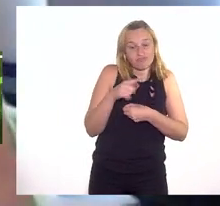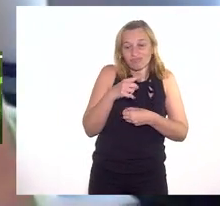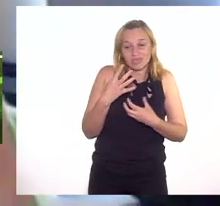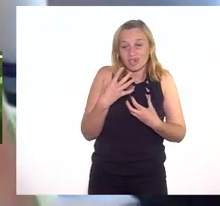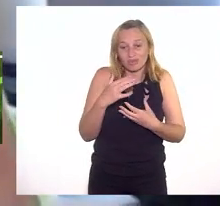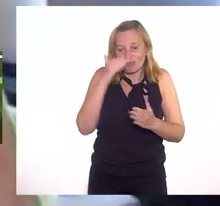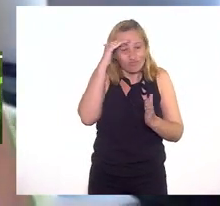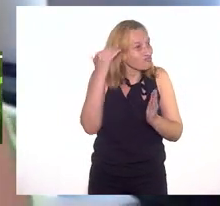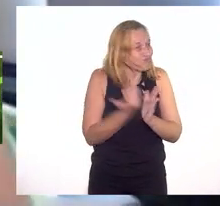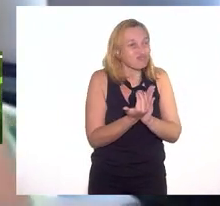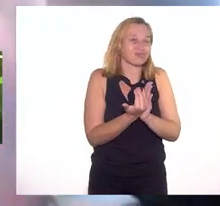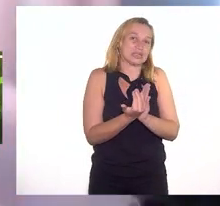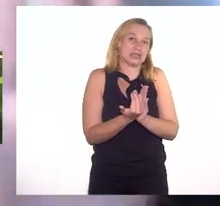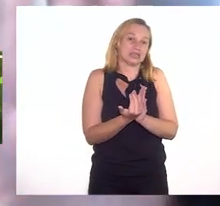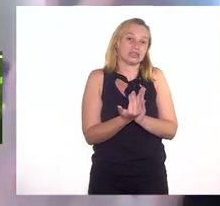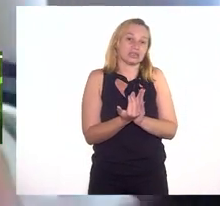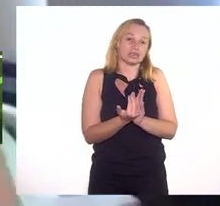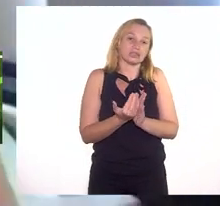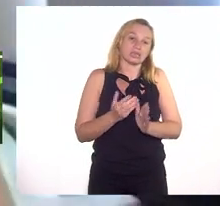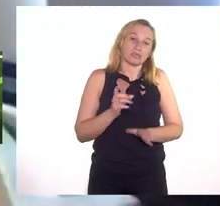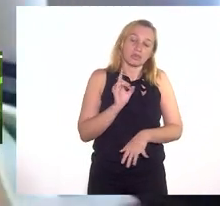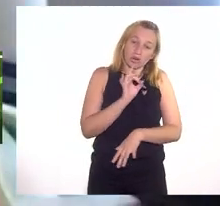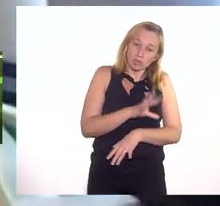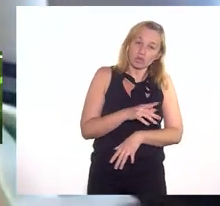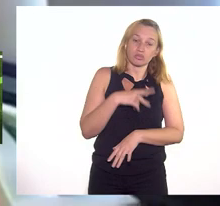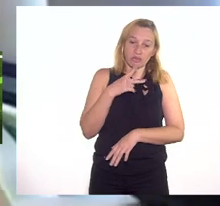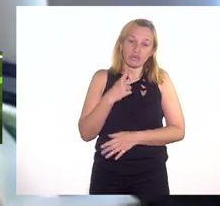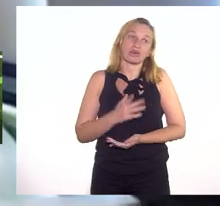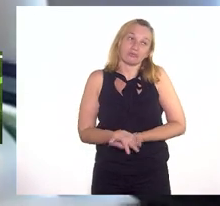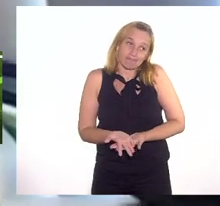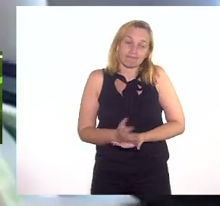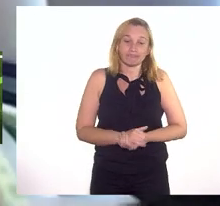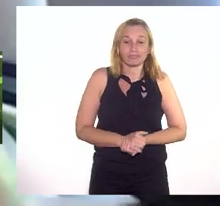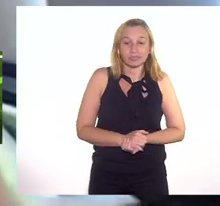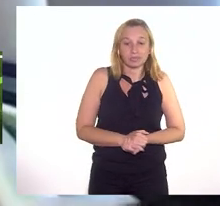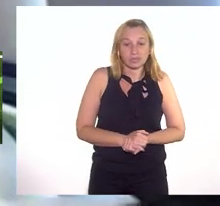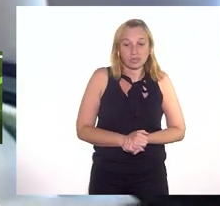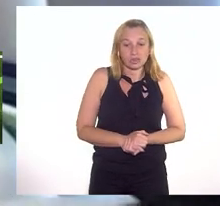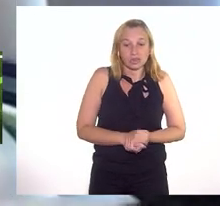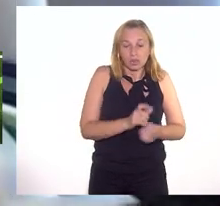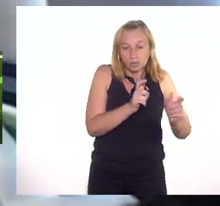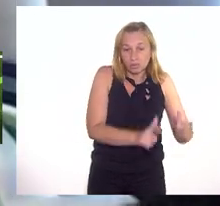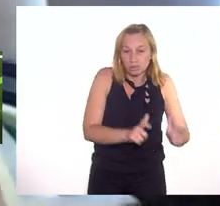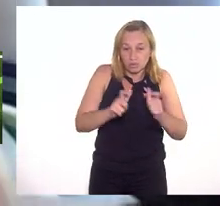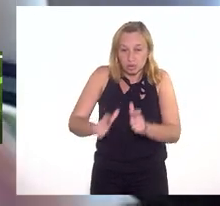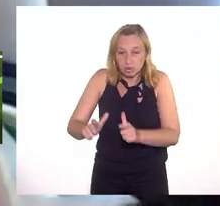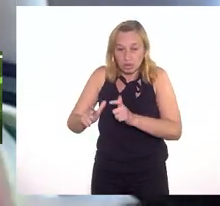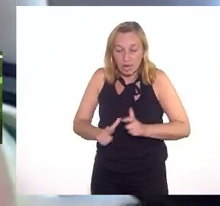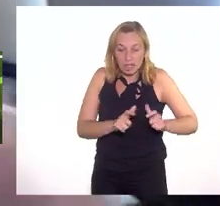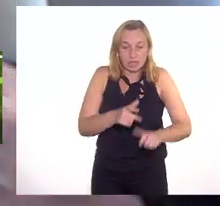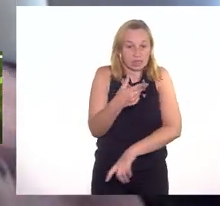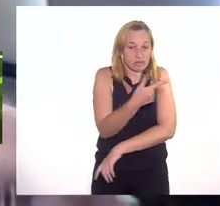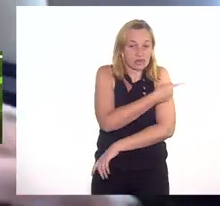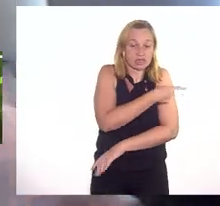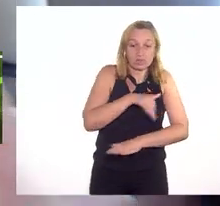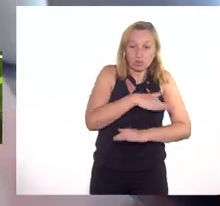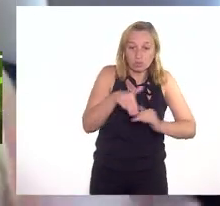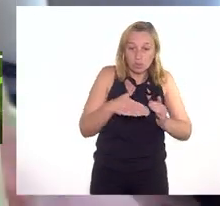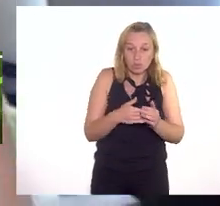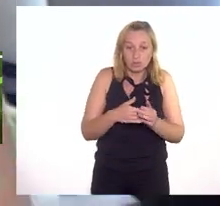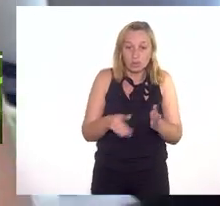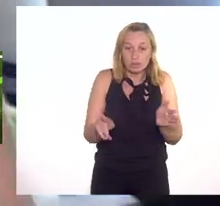cumprir. Tá? Essa é a minha última fala. Tá? E assim, os locais de vacinação todos são